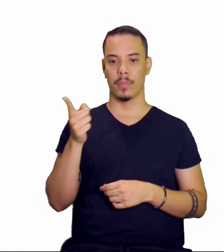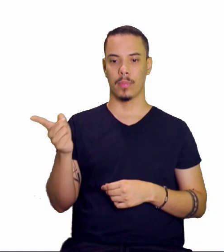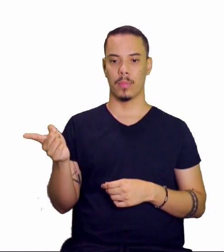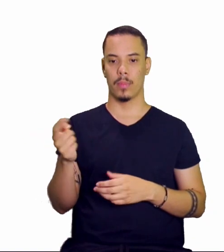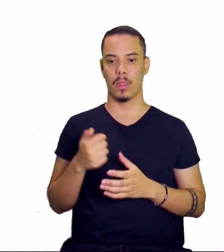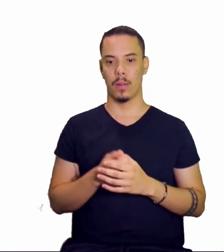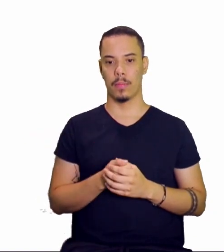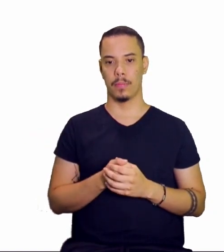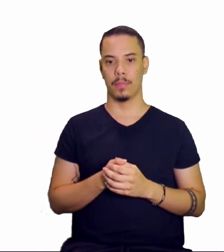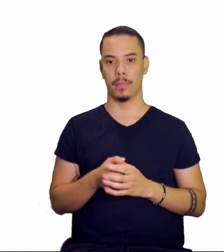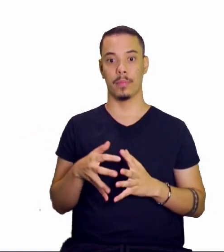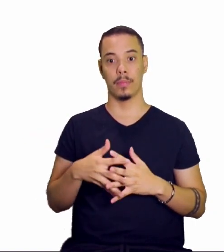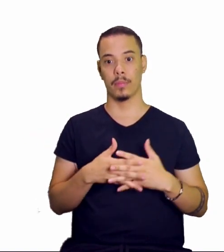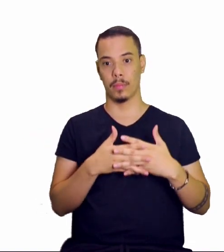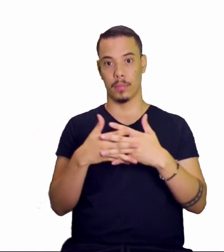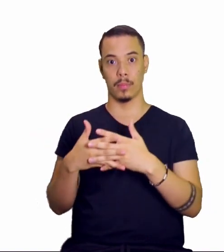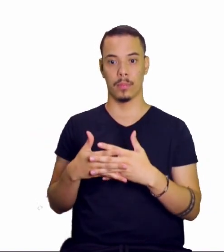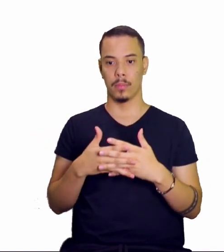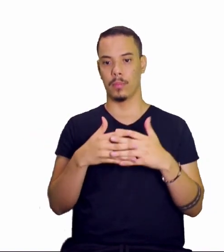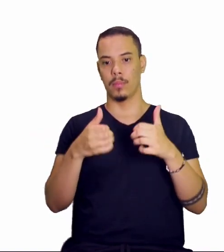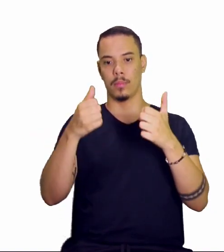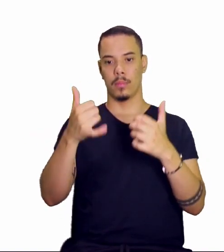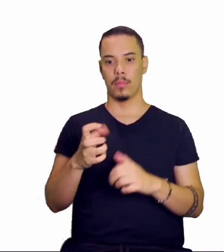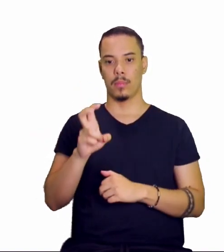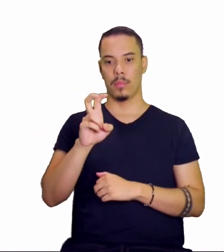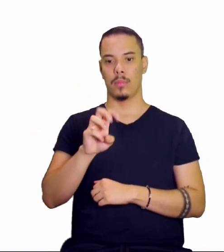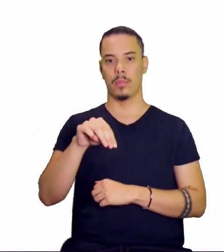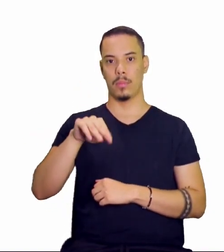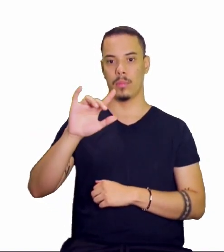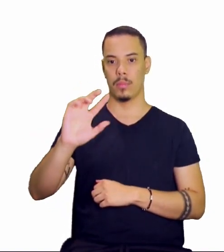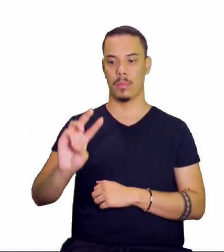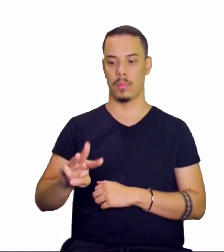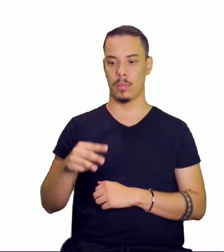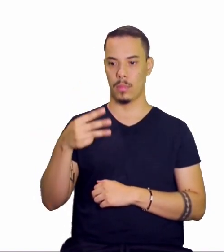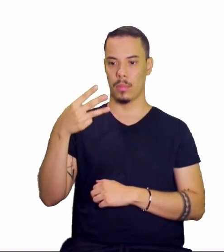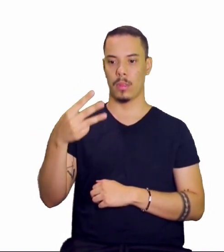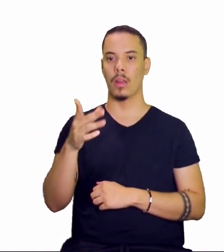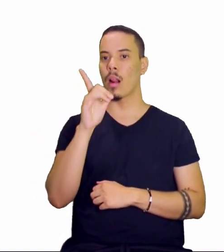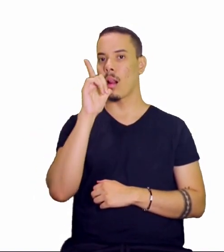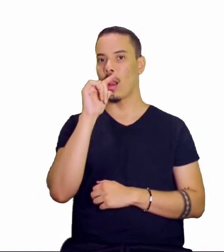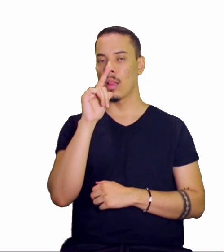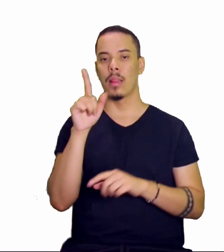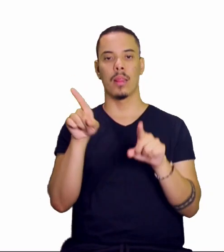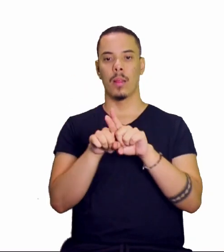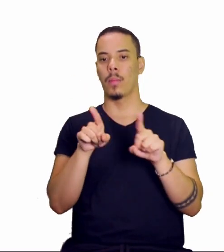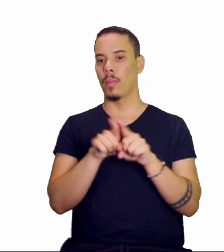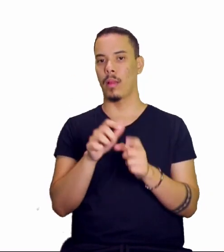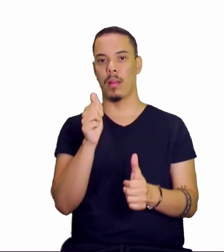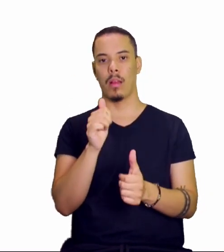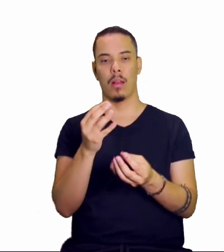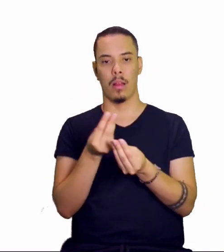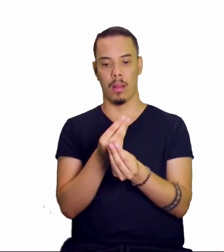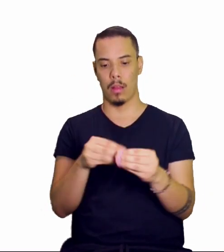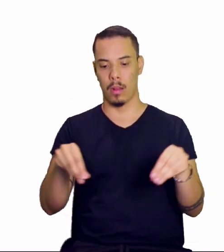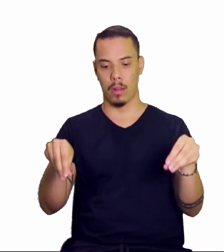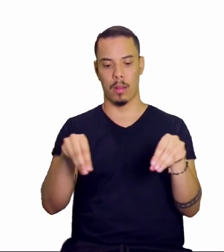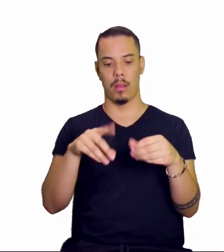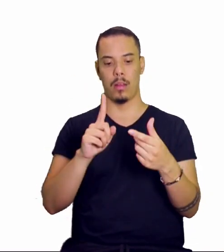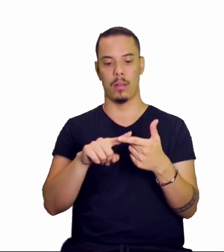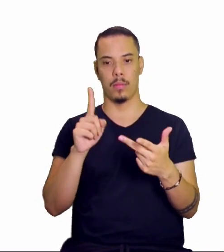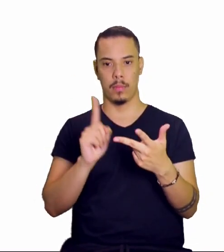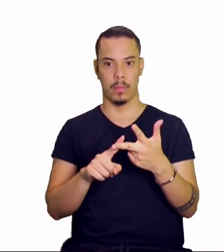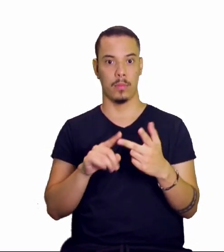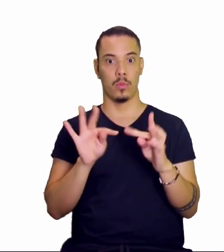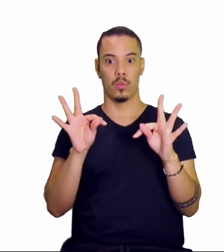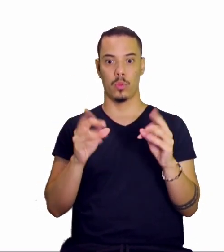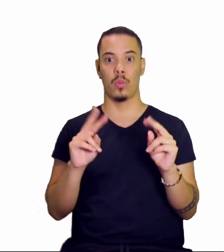A caçamba que está escrito 5 metros cúbicos, né? Para carregar areia, entulho, etc. E tem que ter maior e menor, né? Tem a capacidade